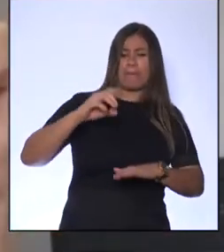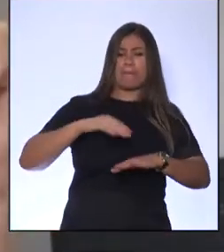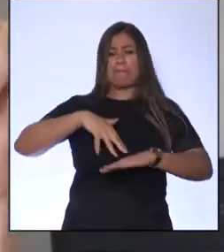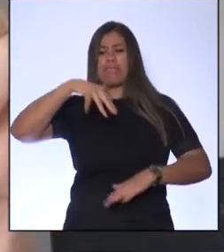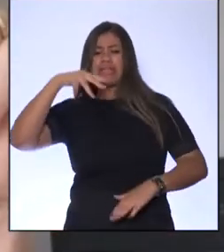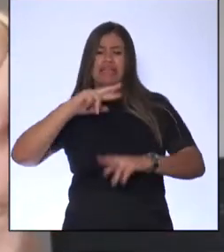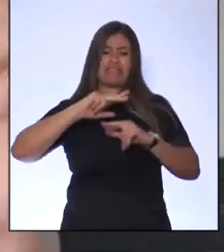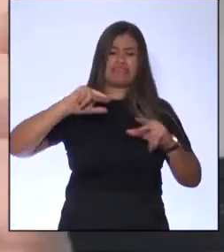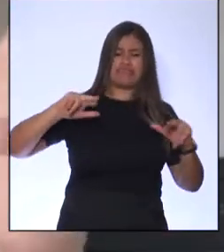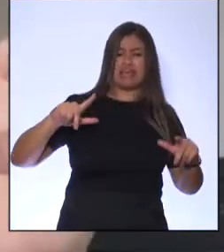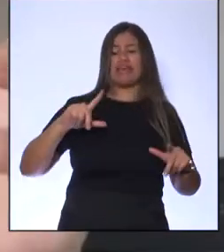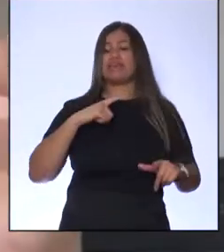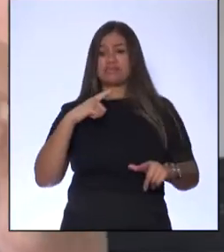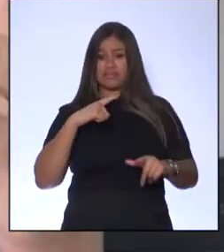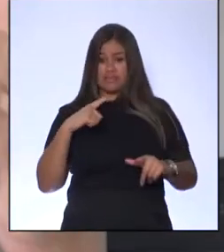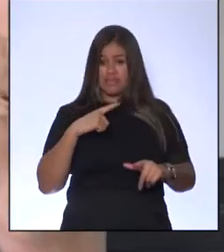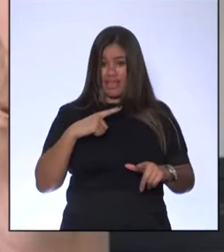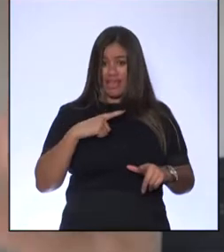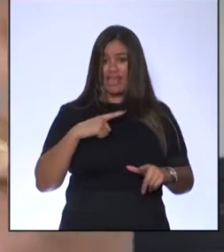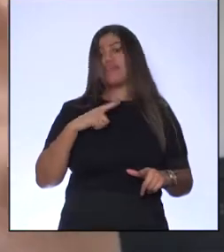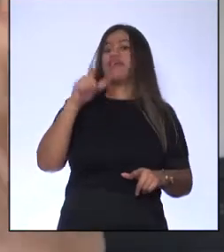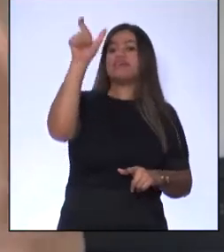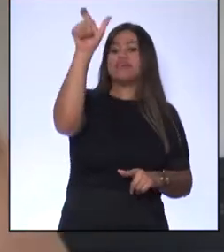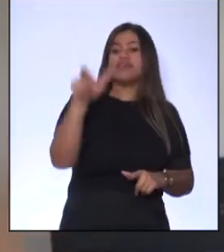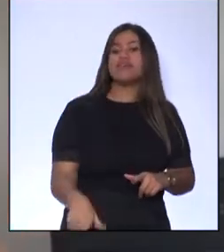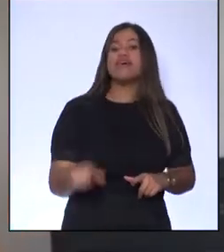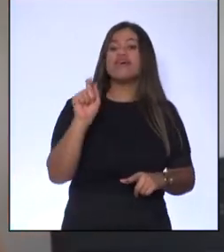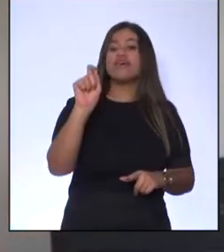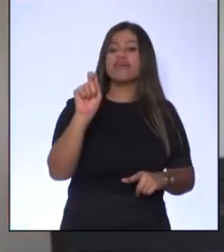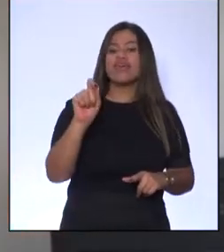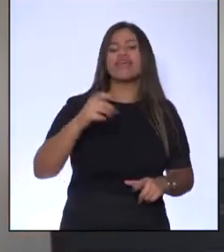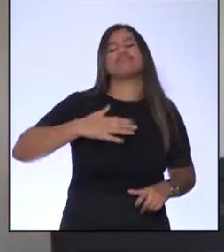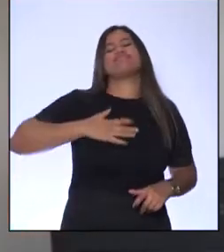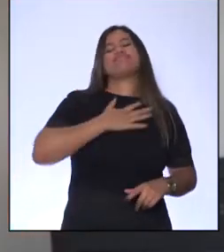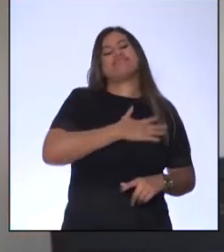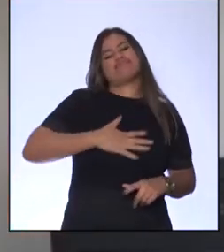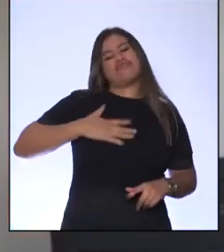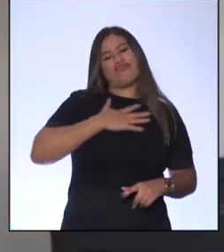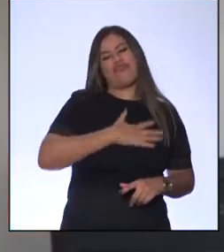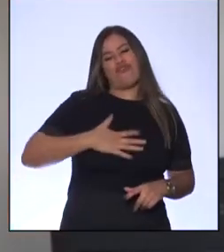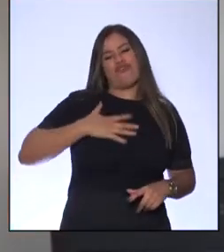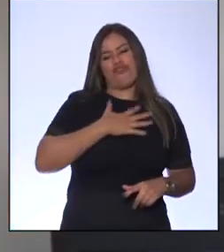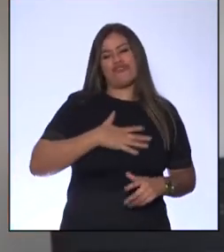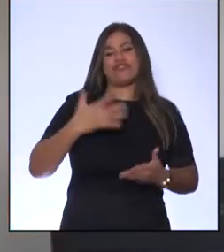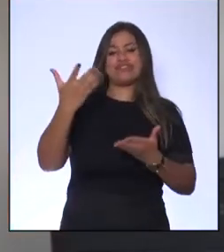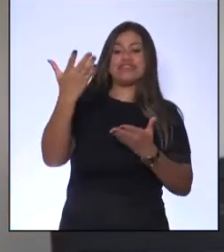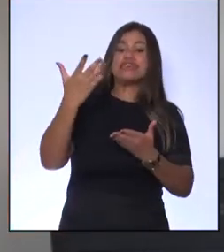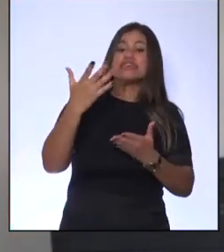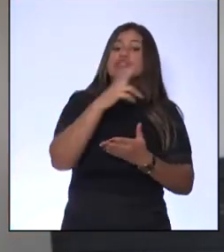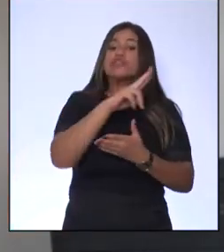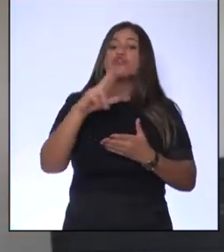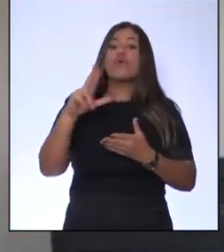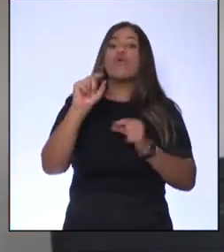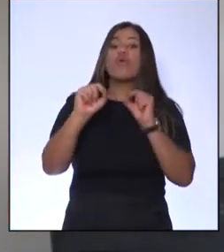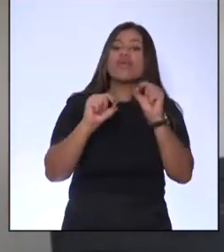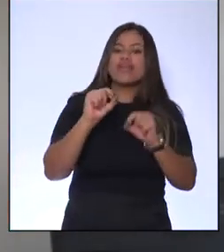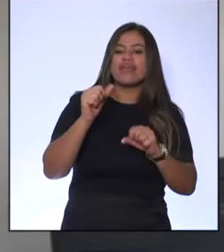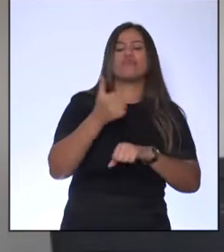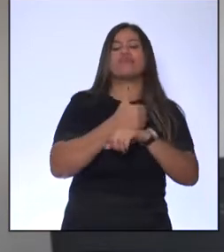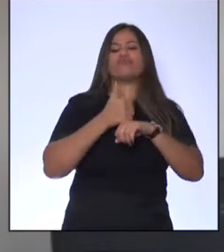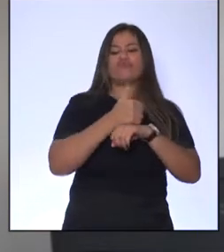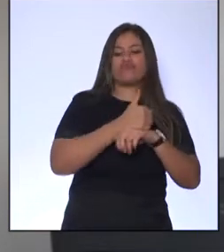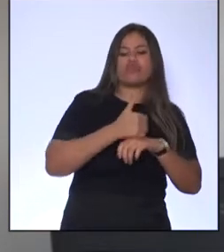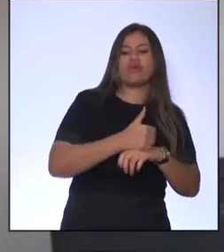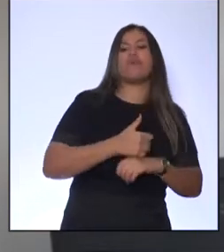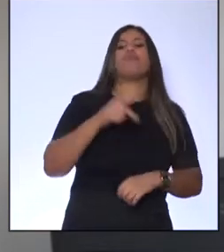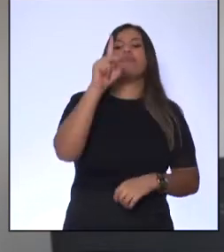títulos acadêmicos que uma pessoa pode desejar, você gosta de ser chamado de professor. Mesmo